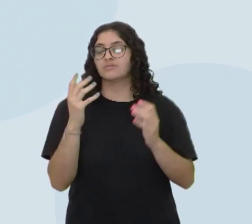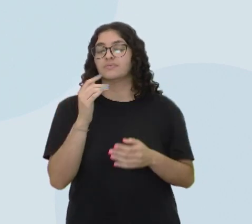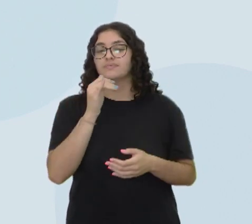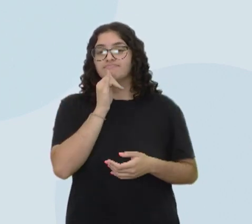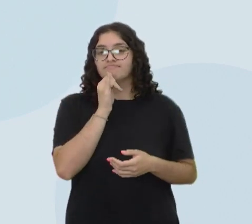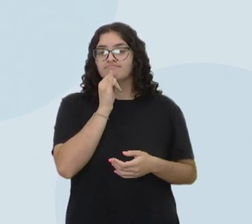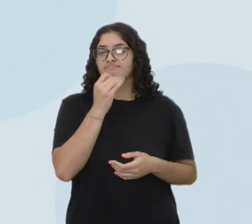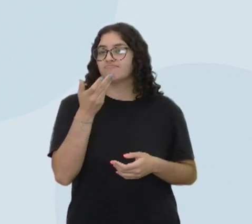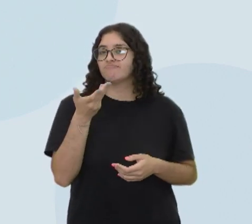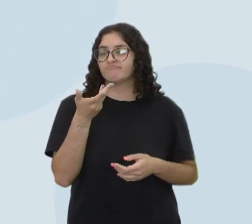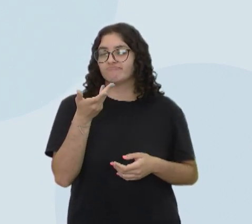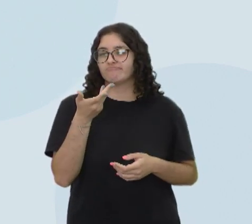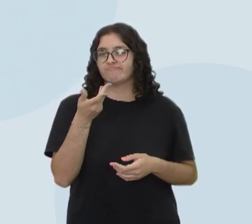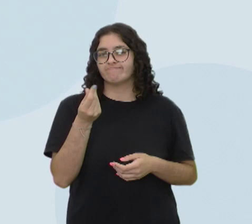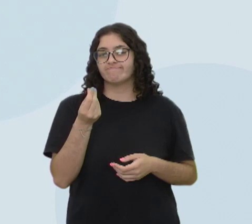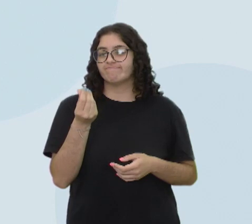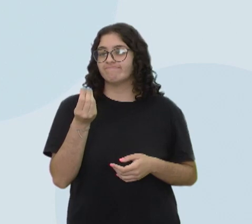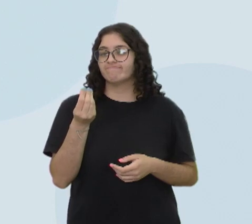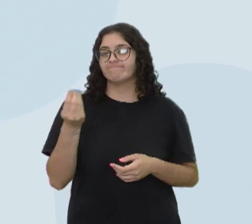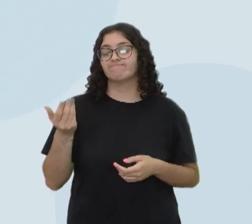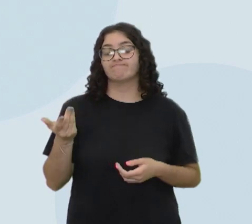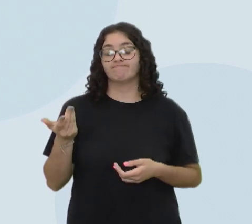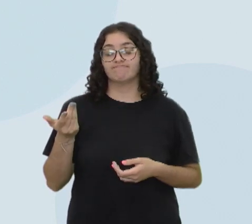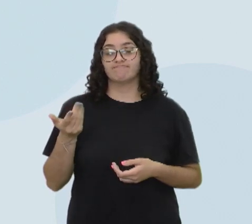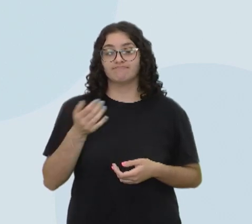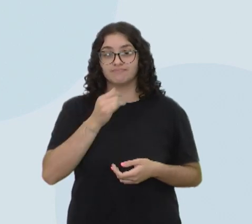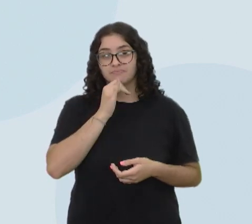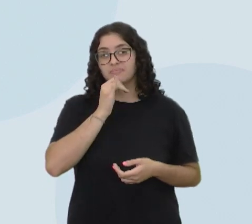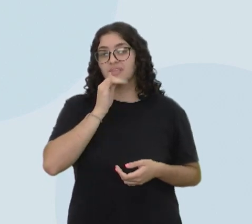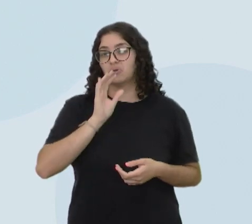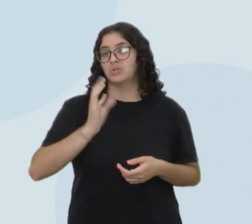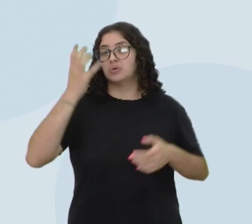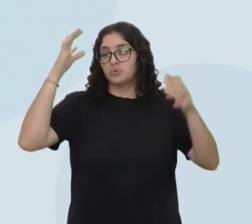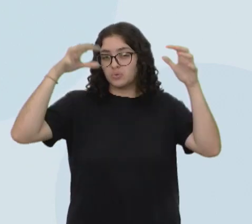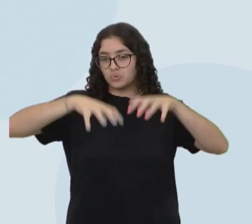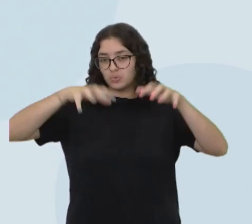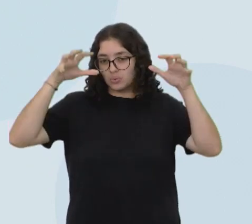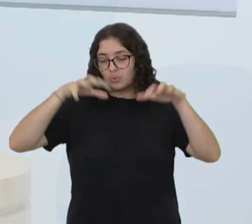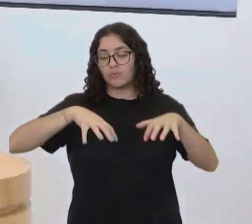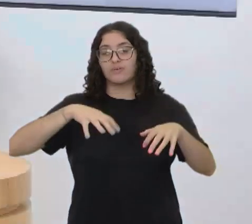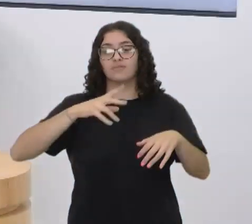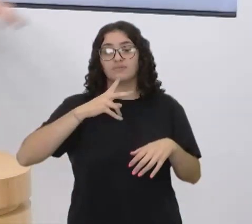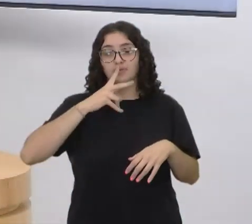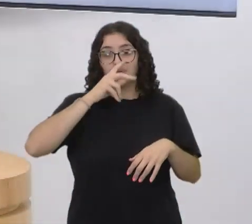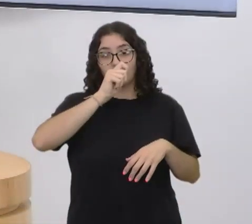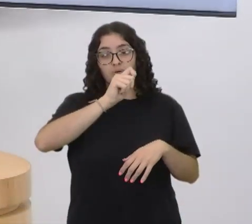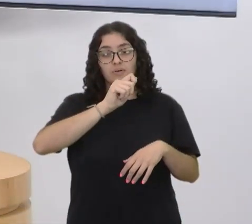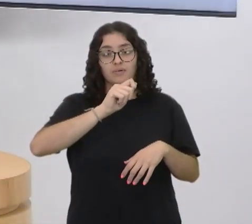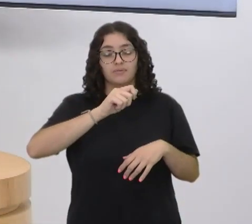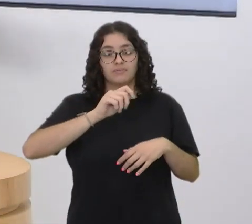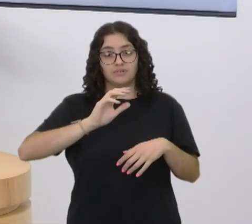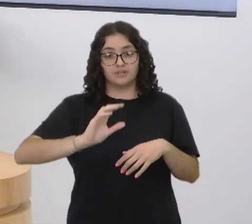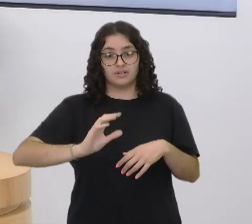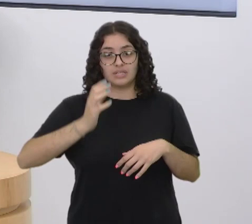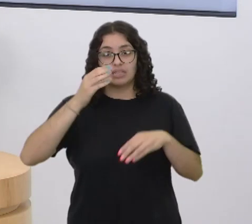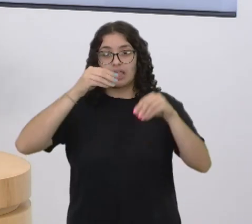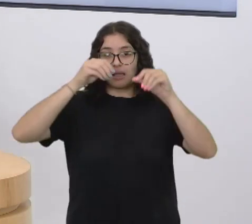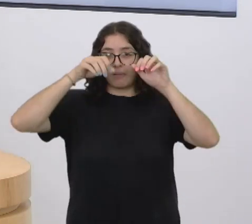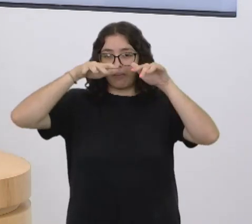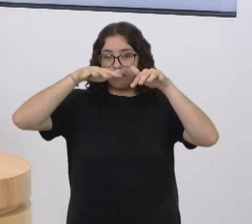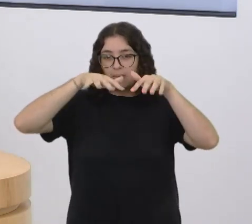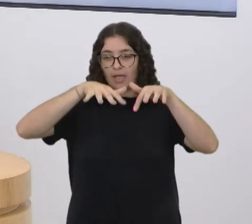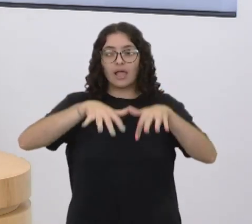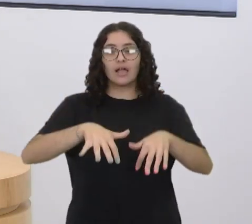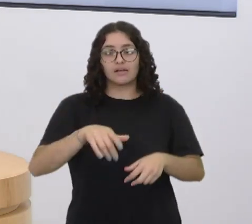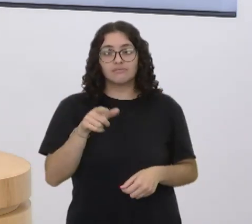por exemplo, sei lá, teve uma chuva muito forte e acabou tendo um arrastamento de terra.